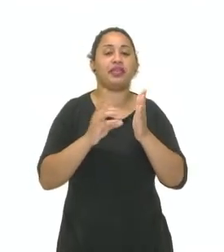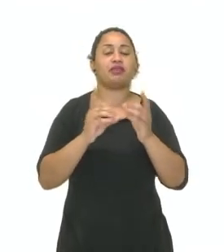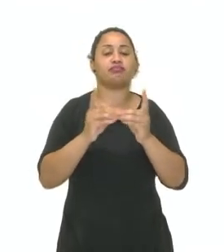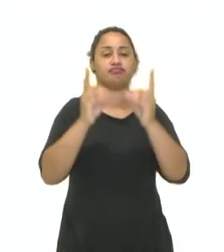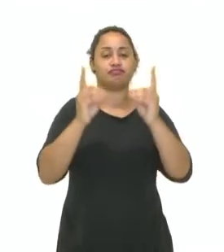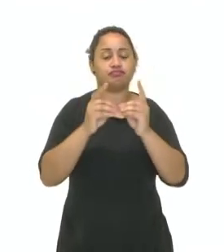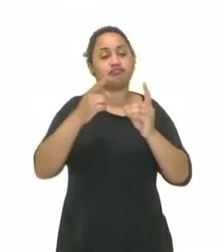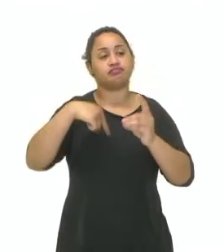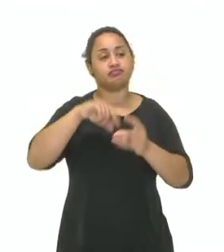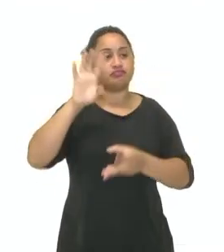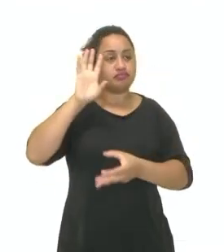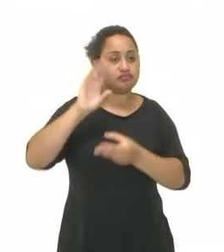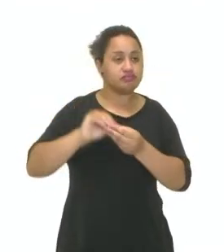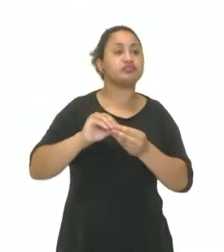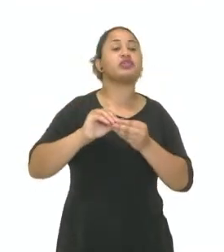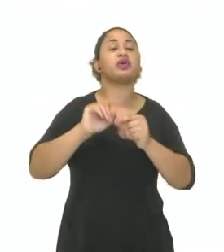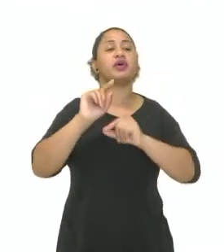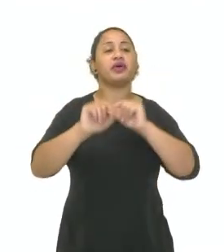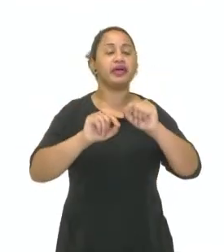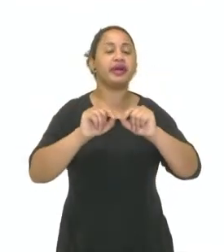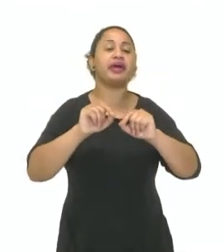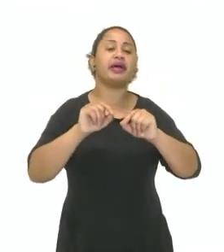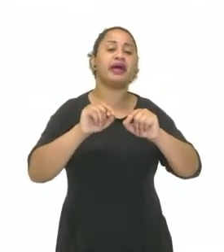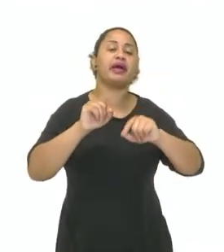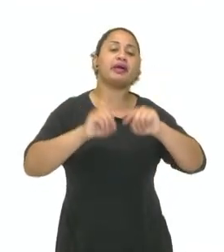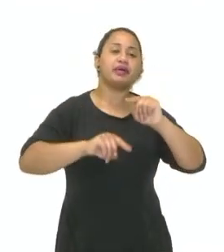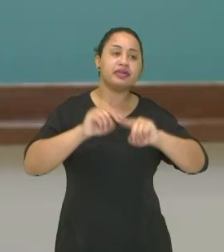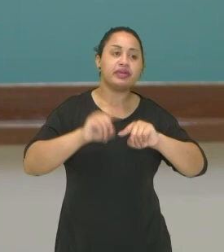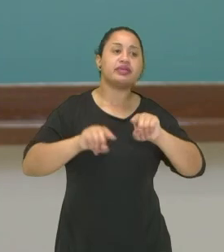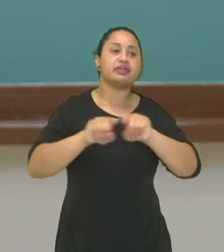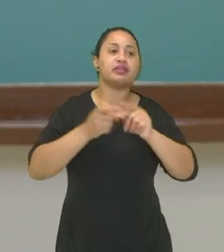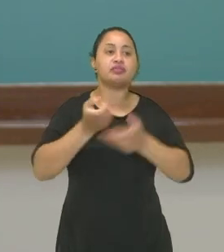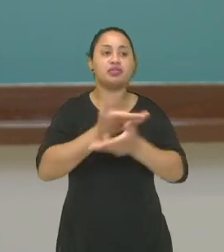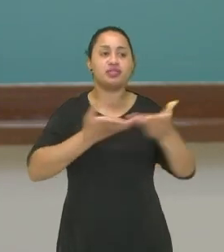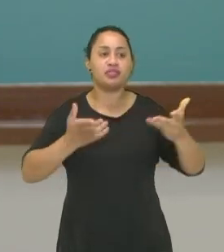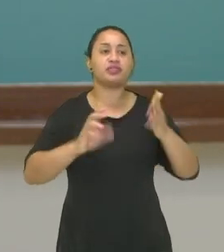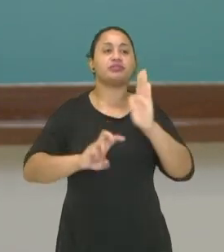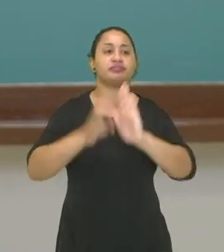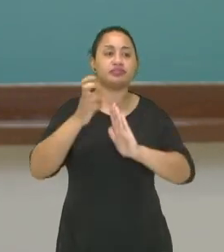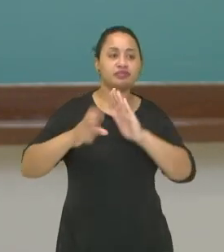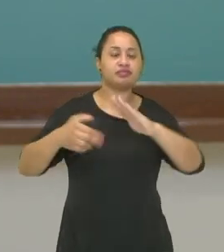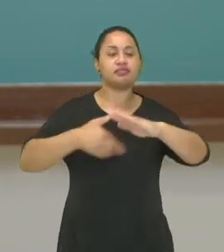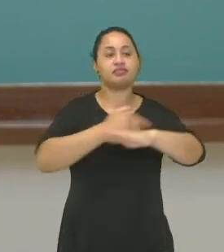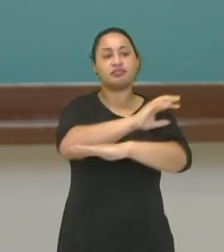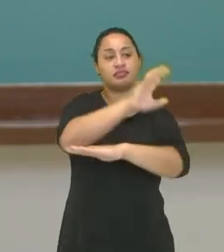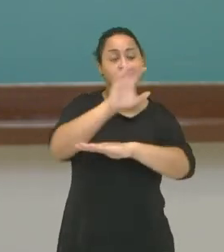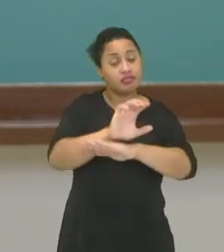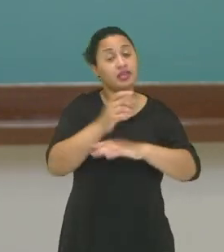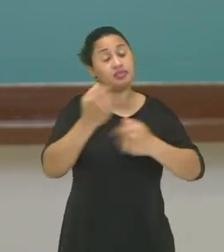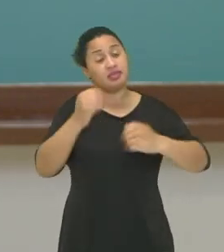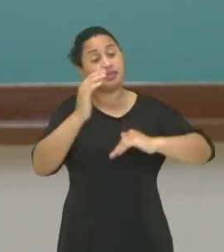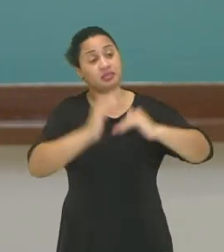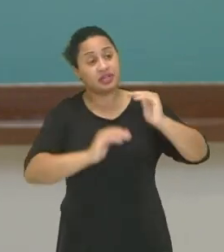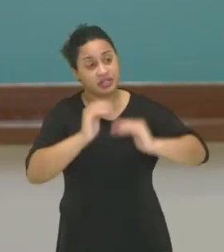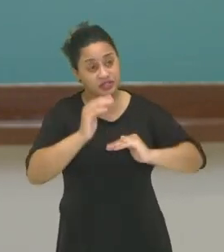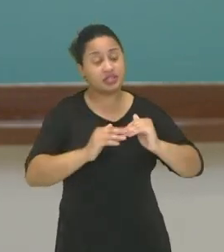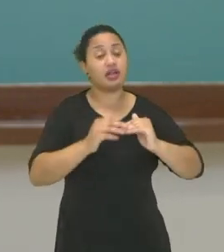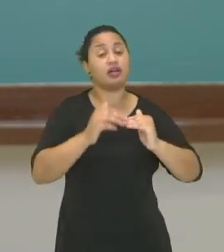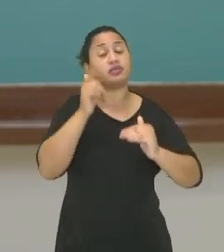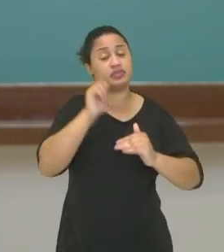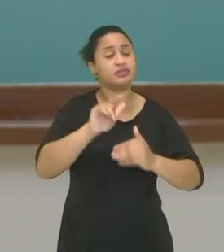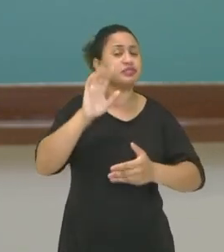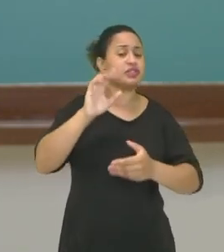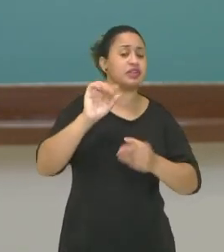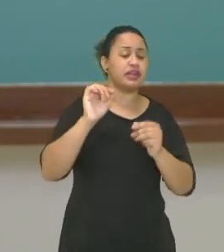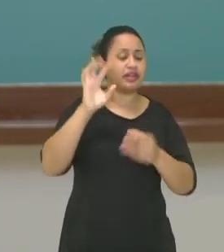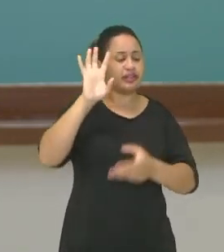de matéria e fluxo de energia no ecossistema. A gente tem que praticar. Praticando, a gente começa a assimilar bem, tá? E aí você vai tirar de letra quando você